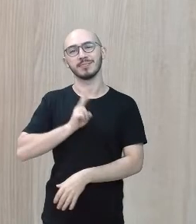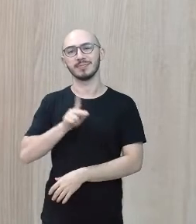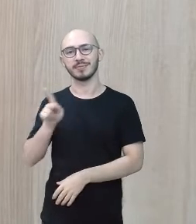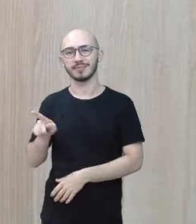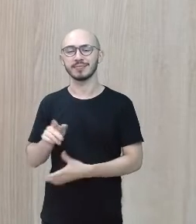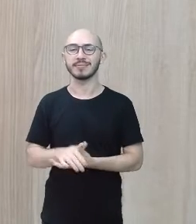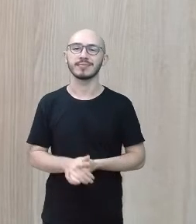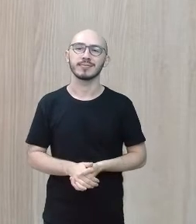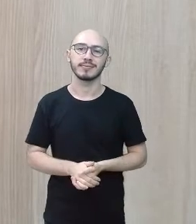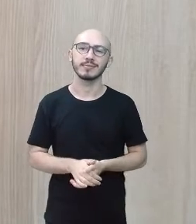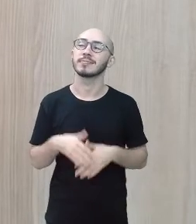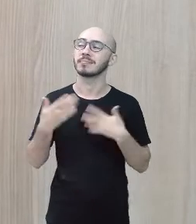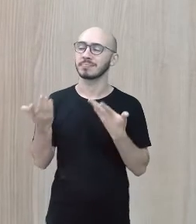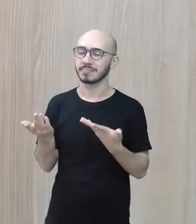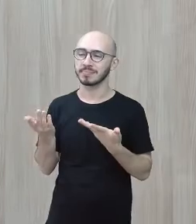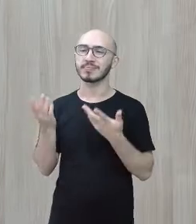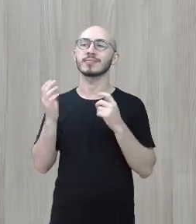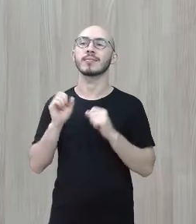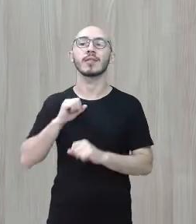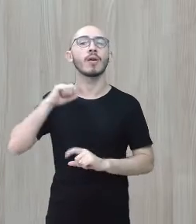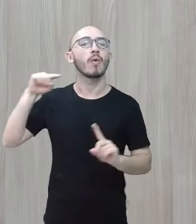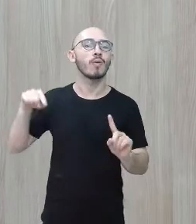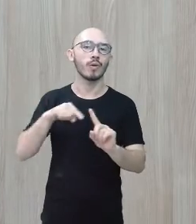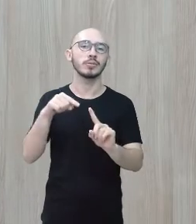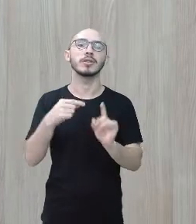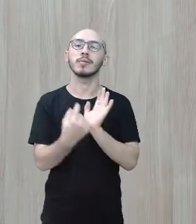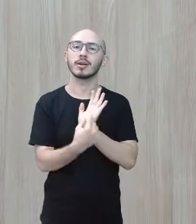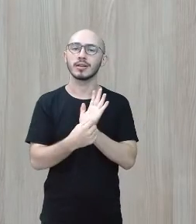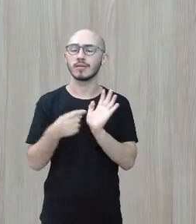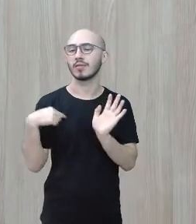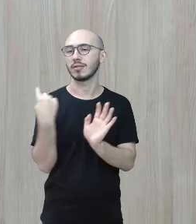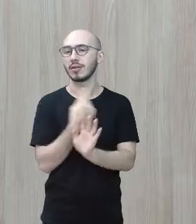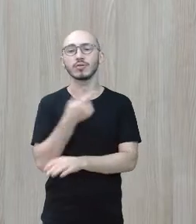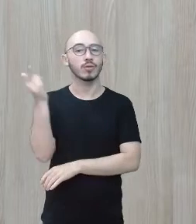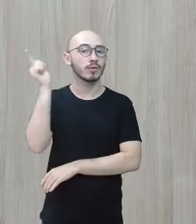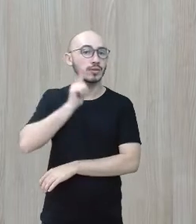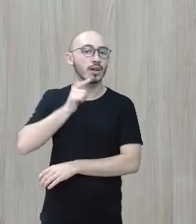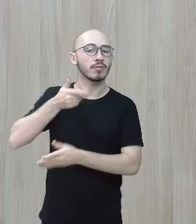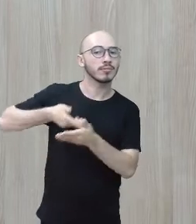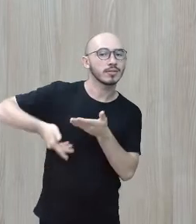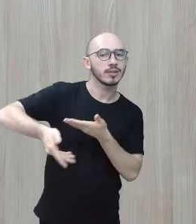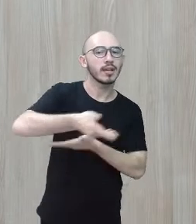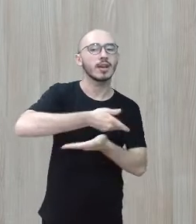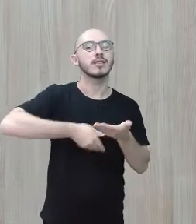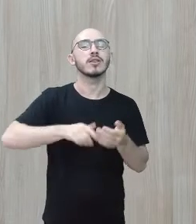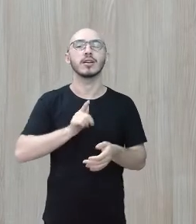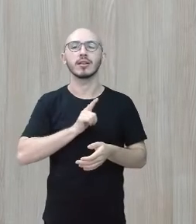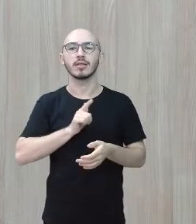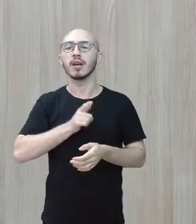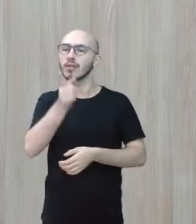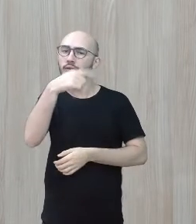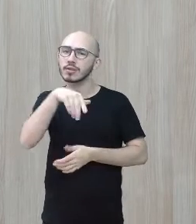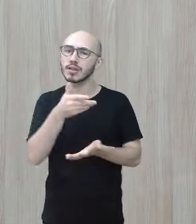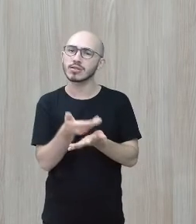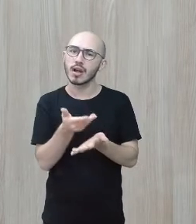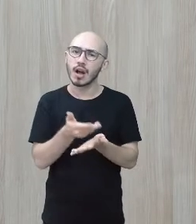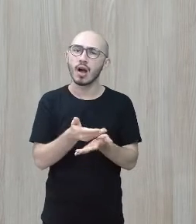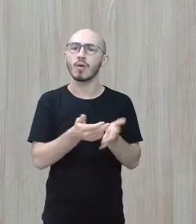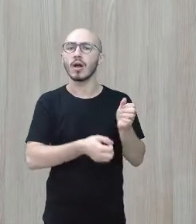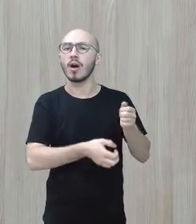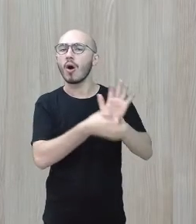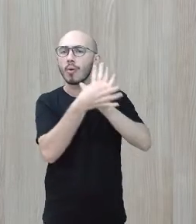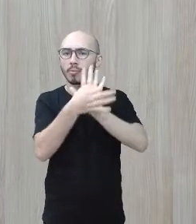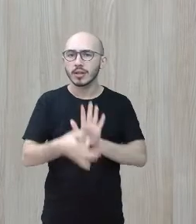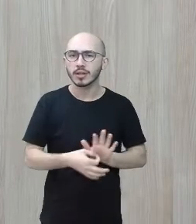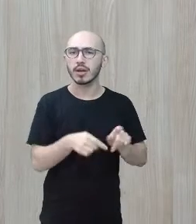hoje. Bom, gente, a ideia do aplicativo é que a gente consiga trabalhar com o comentário de vocês, com as dúvidas que